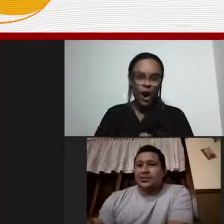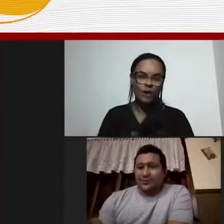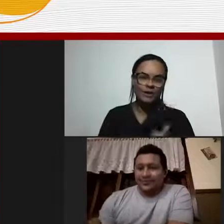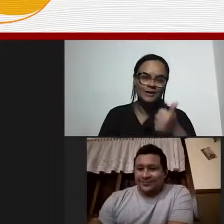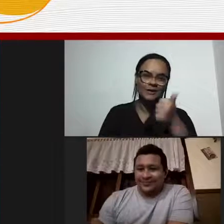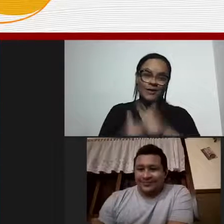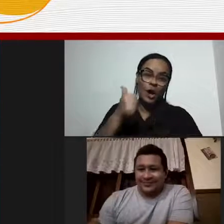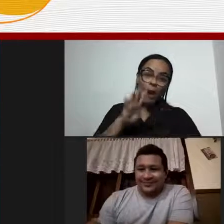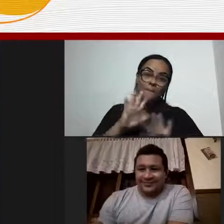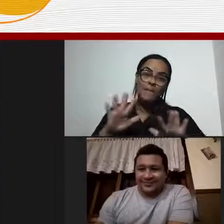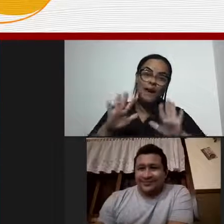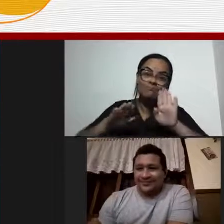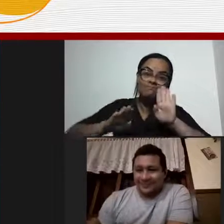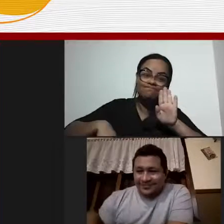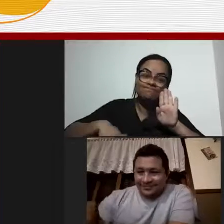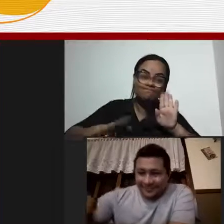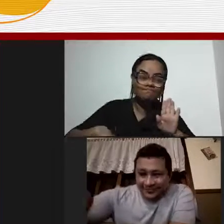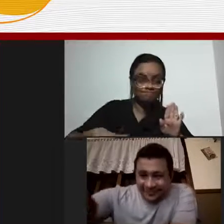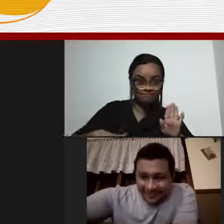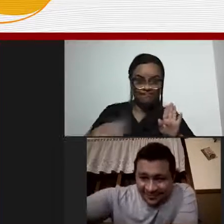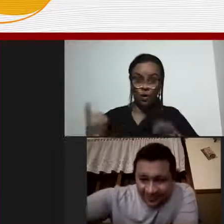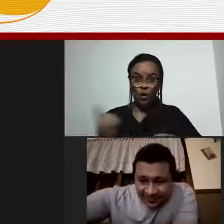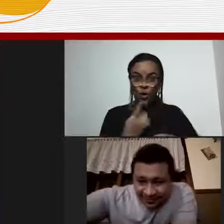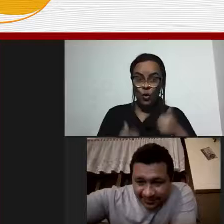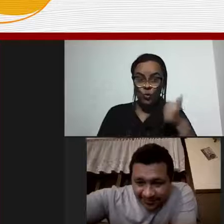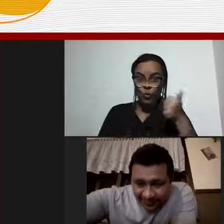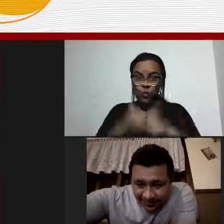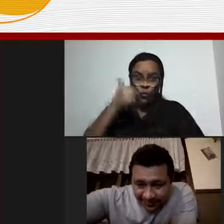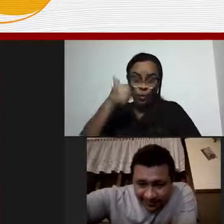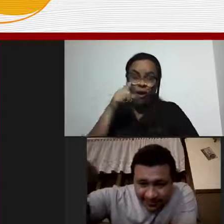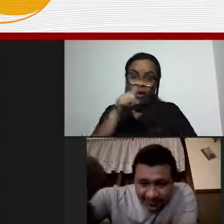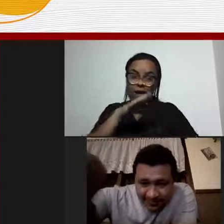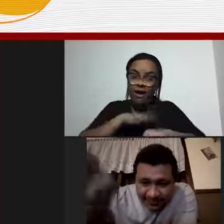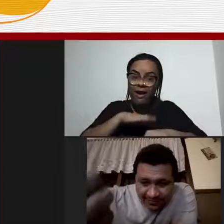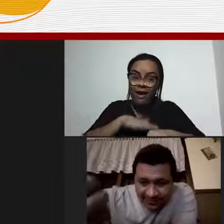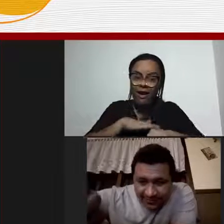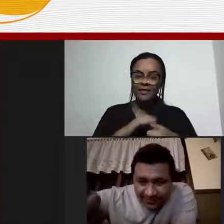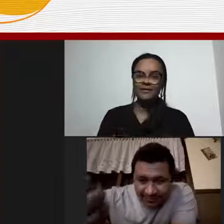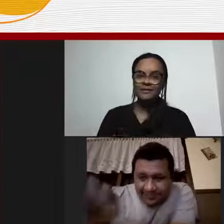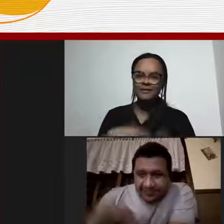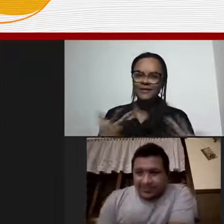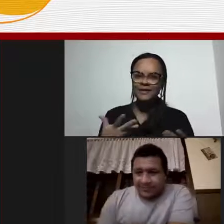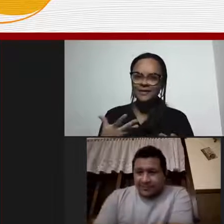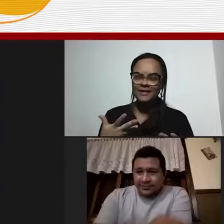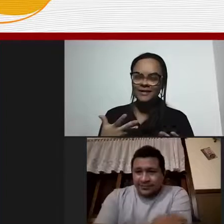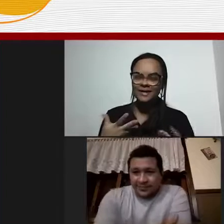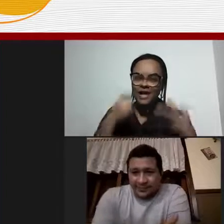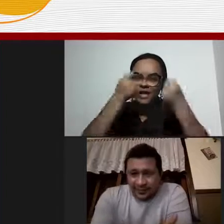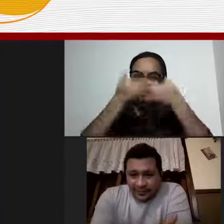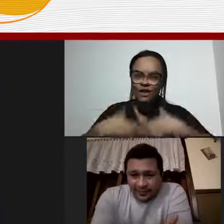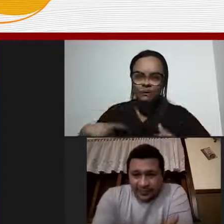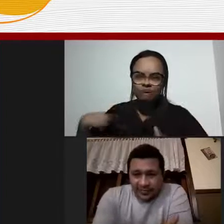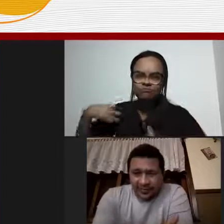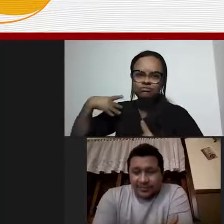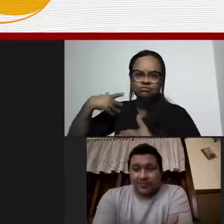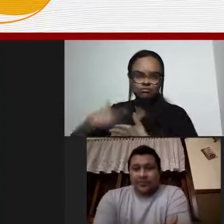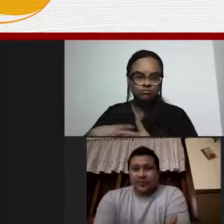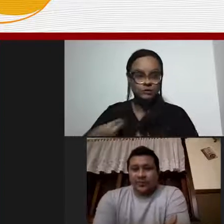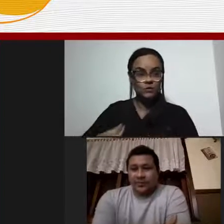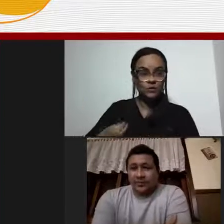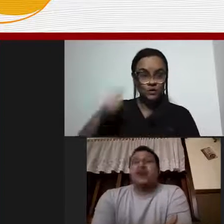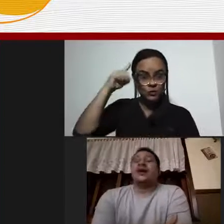a natação não era o único esporte que te atraía. Fala um pouquinho da sua trajetória para a gente do